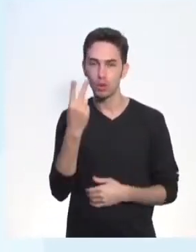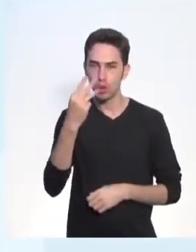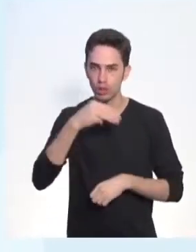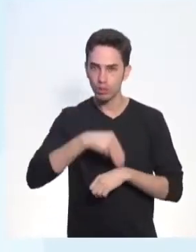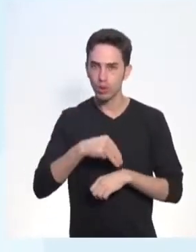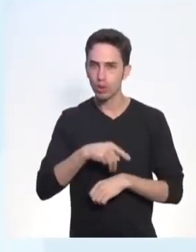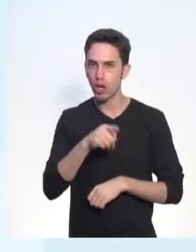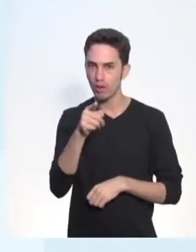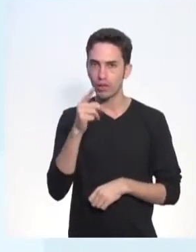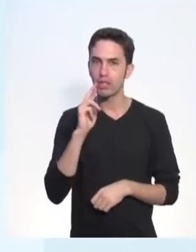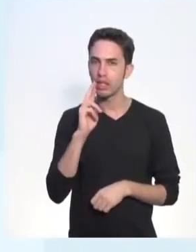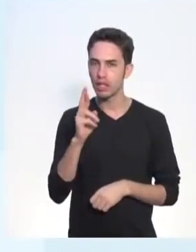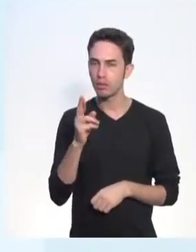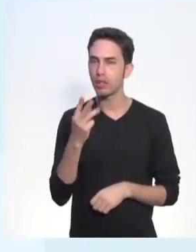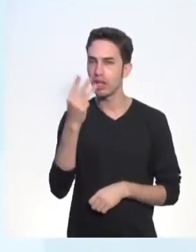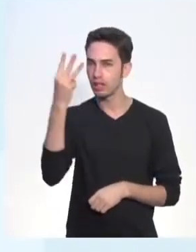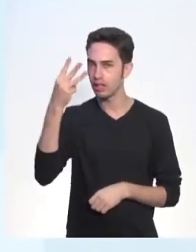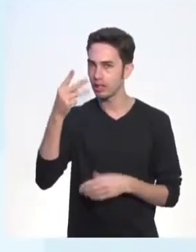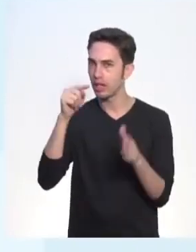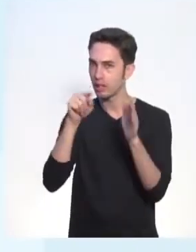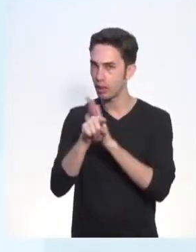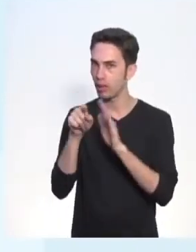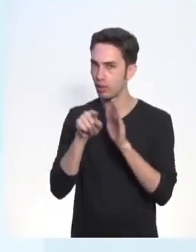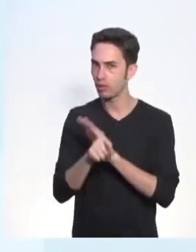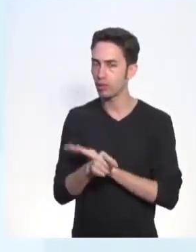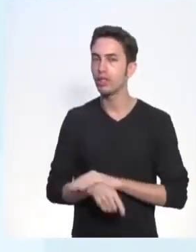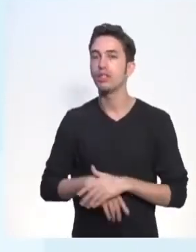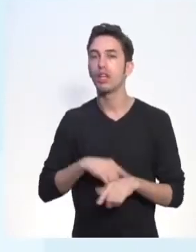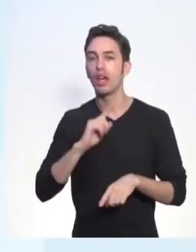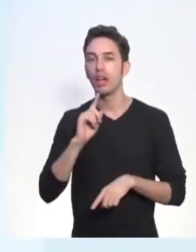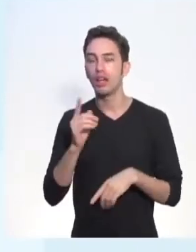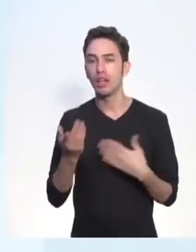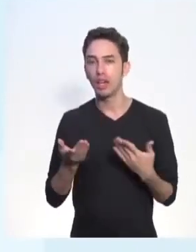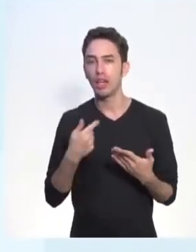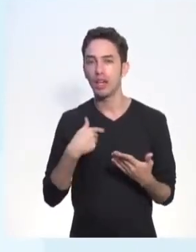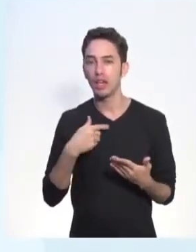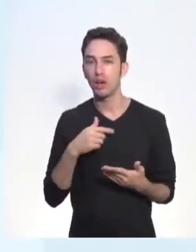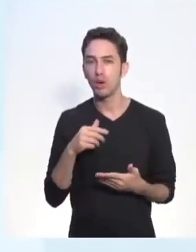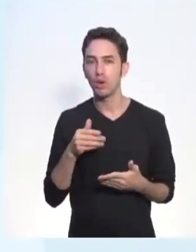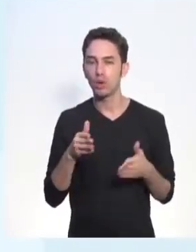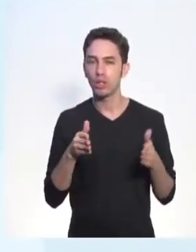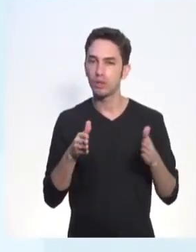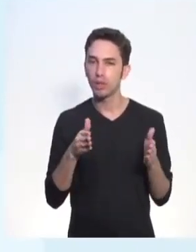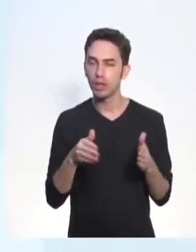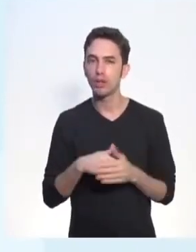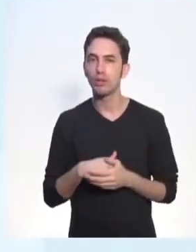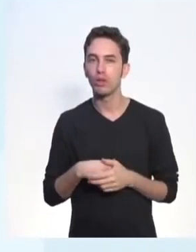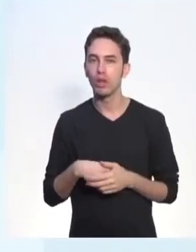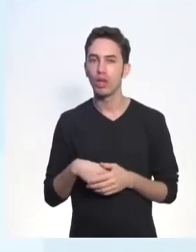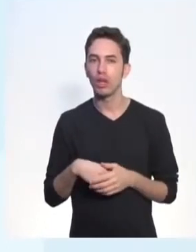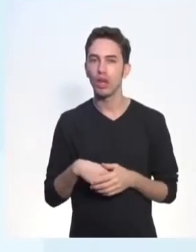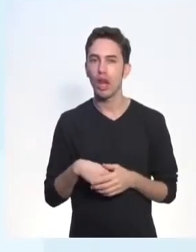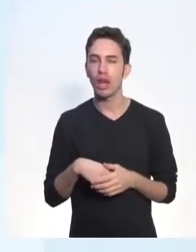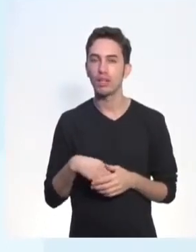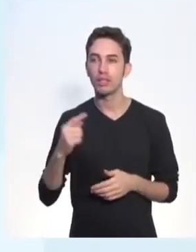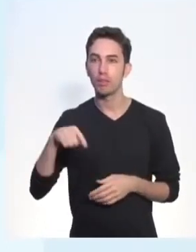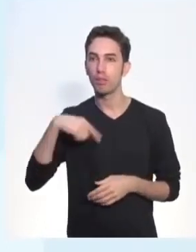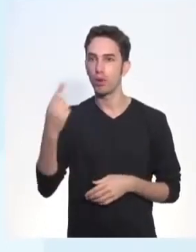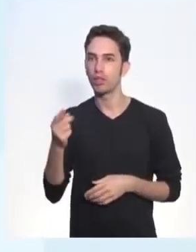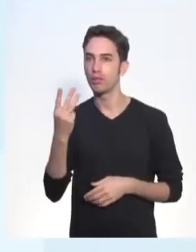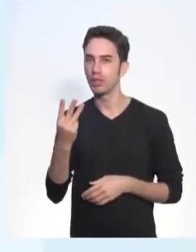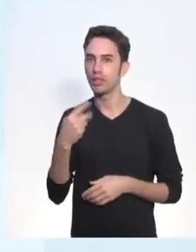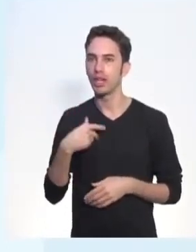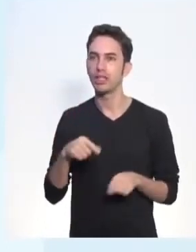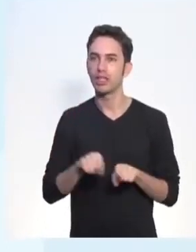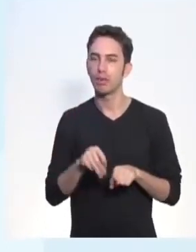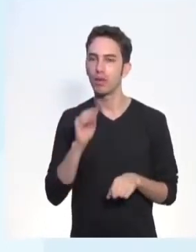para vocês resolverem essas três questões. E enquanto isso, eu coloco as outras três que já estão